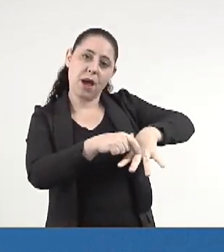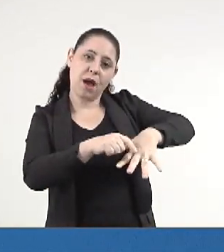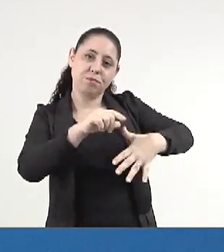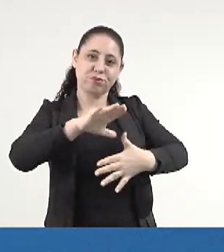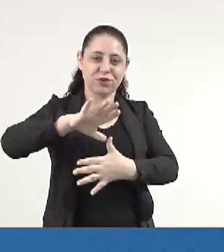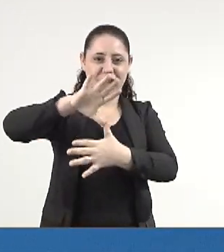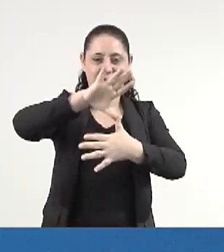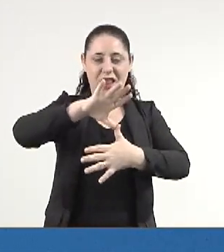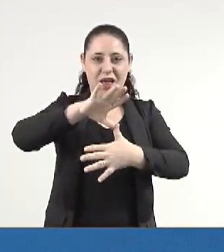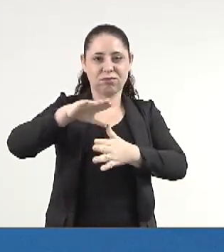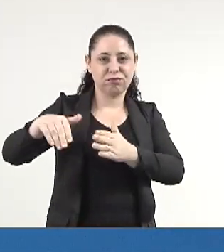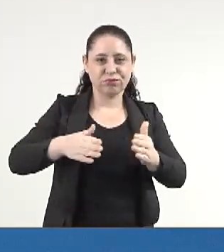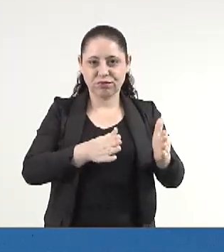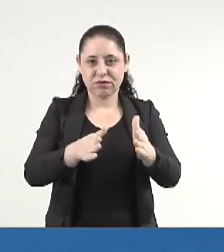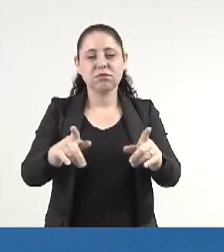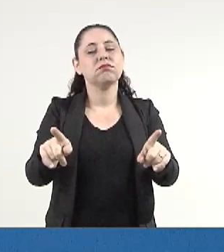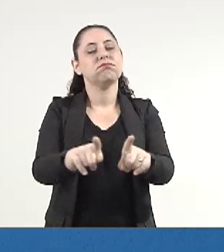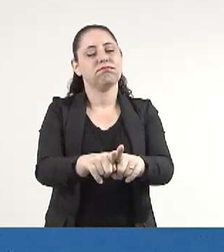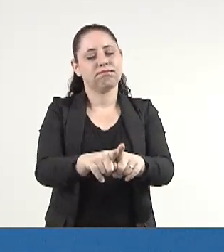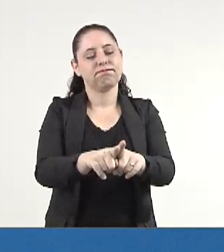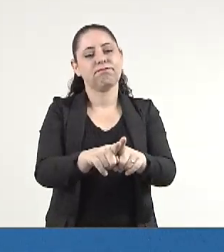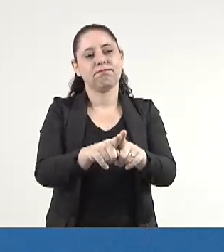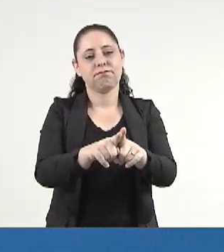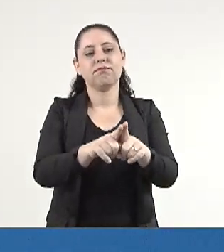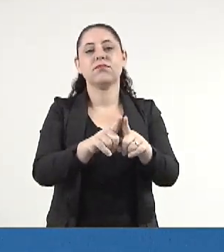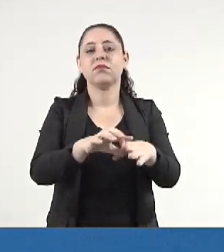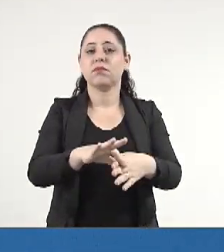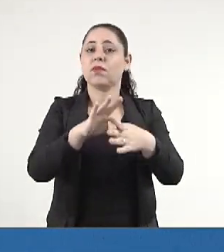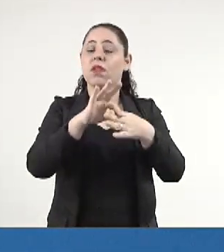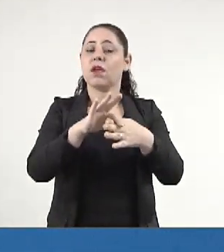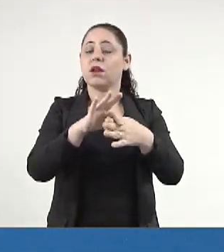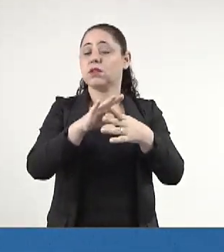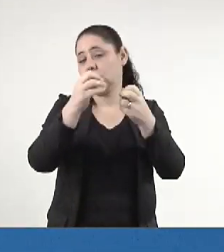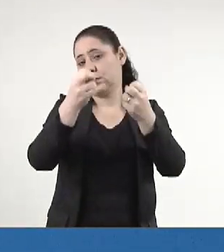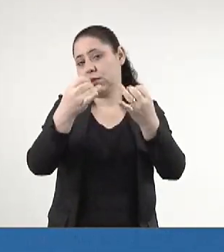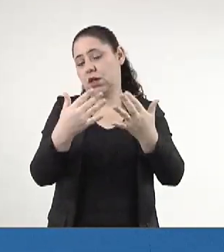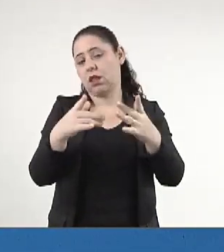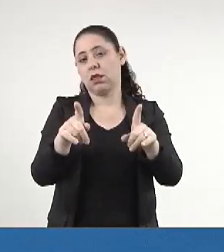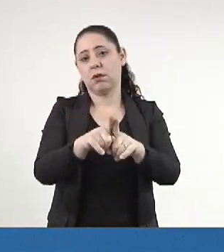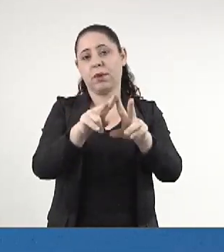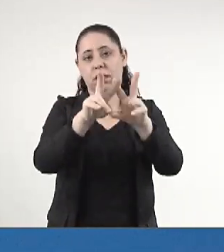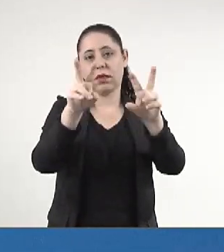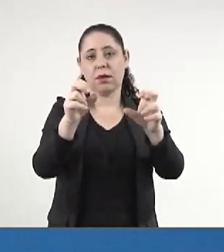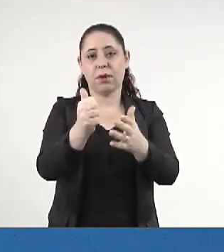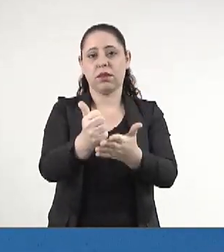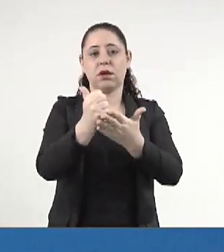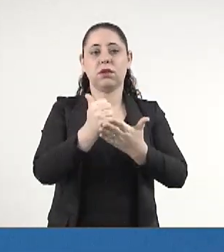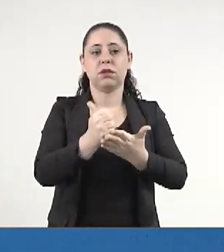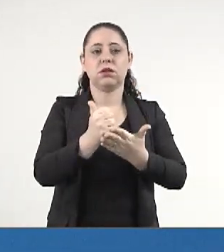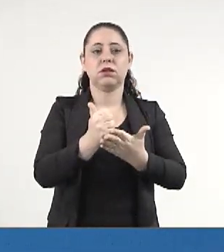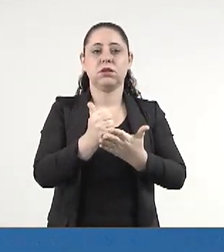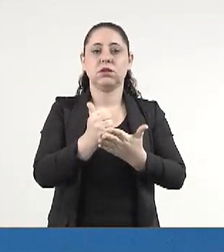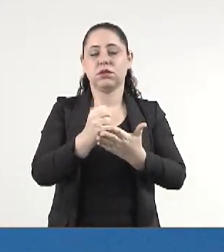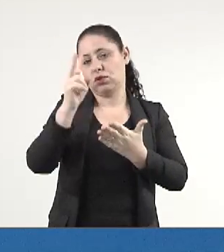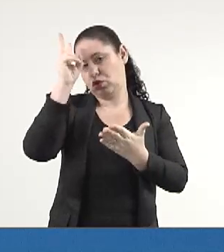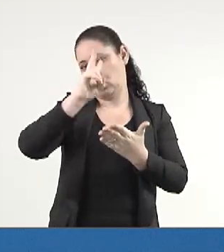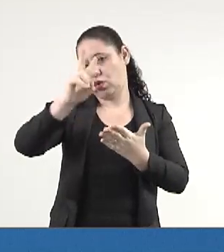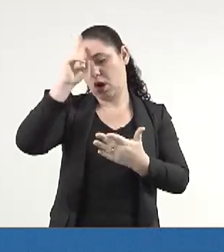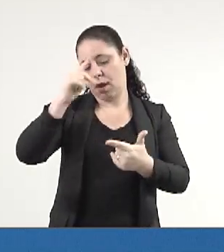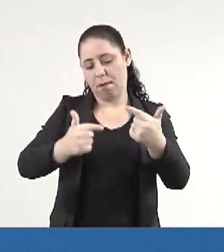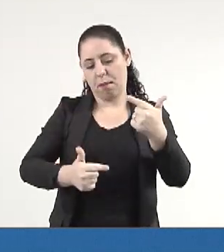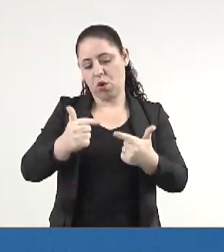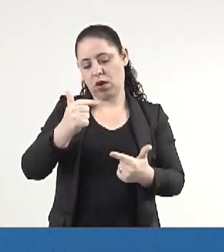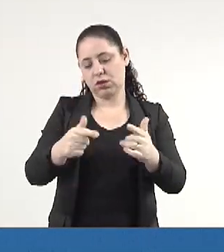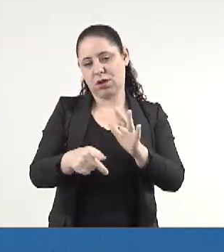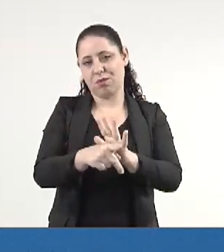bioceânica. Além dos pontos já destacados, a matéria também traz parte da história política